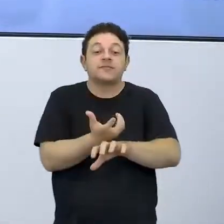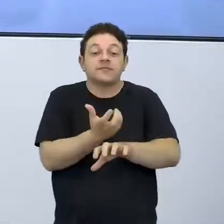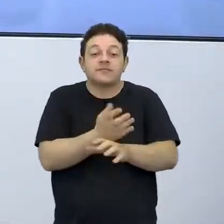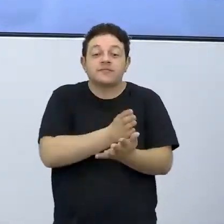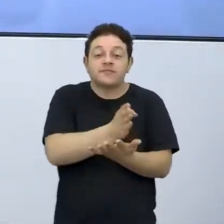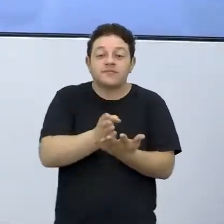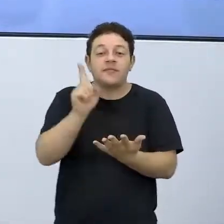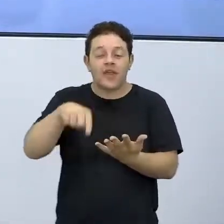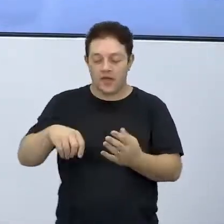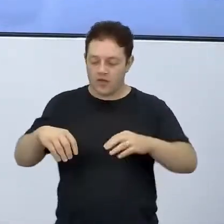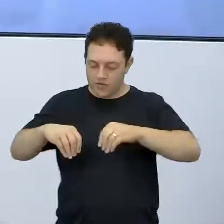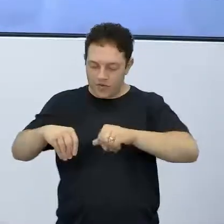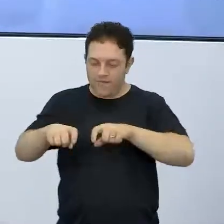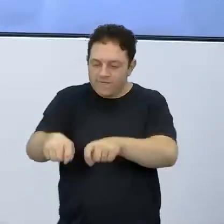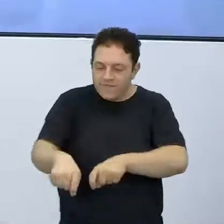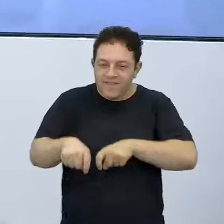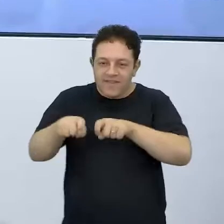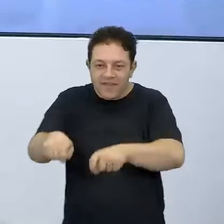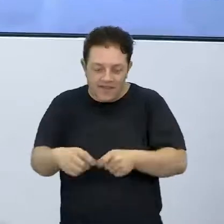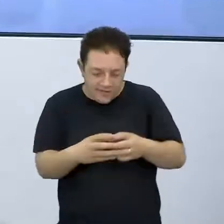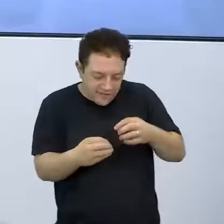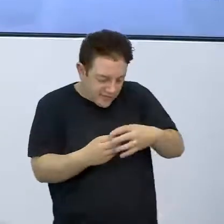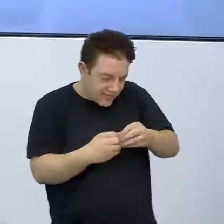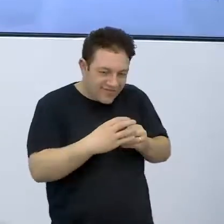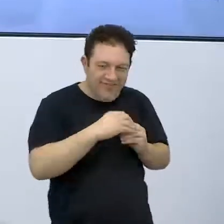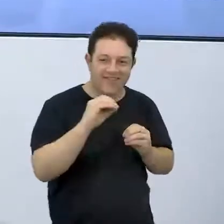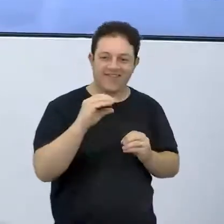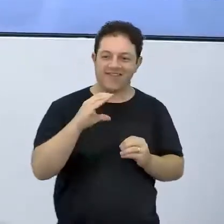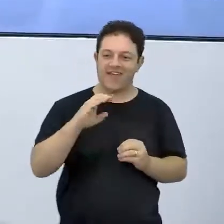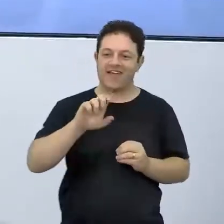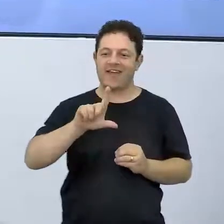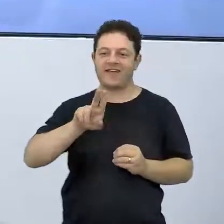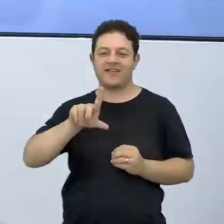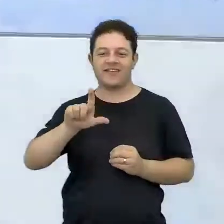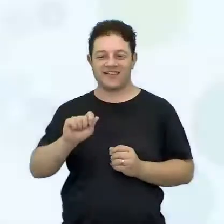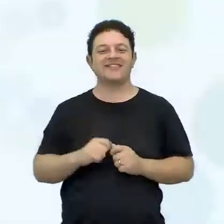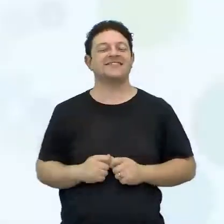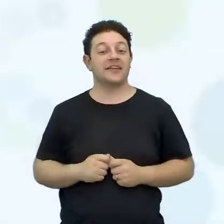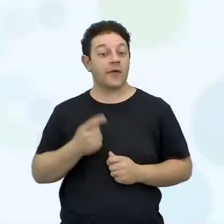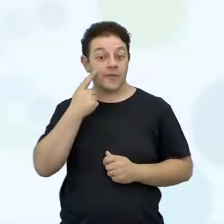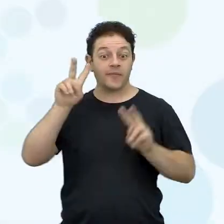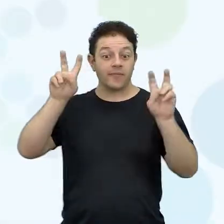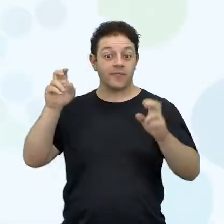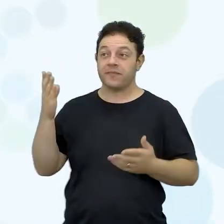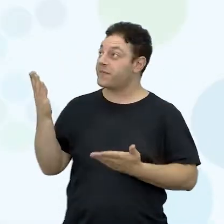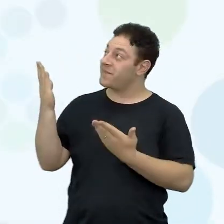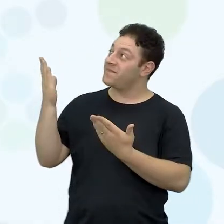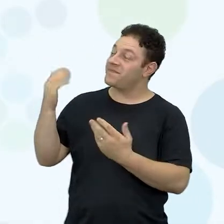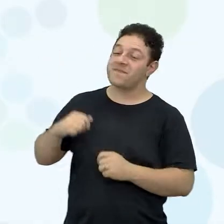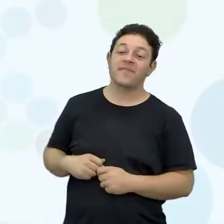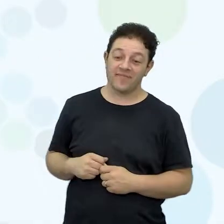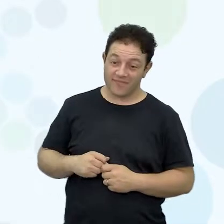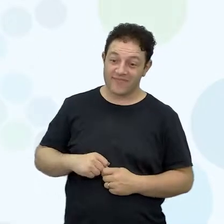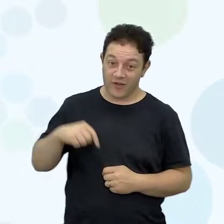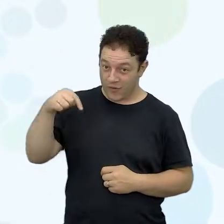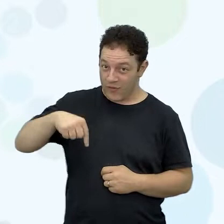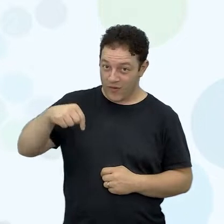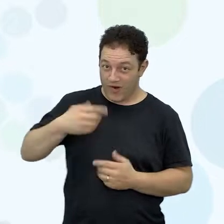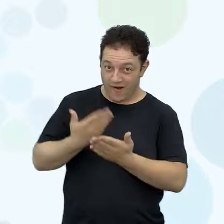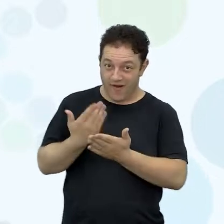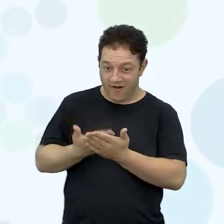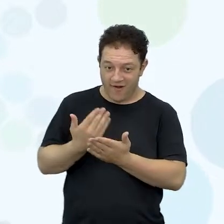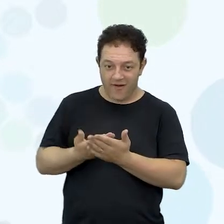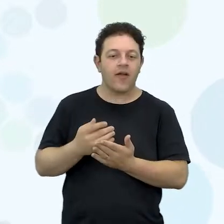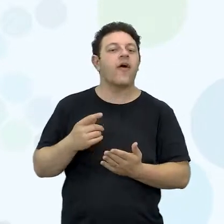componente do solo à célula. Vai aparecer aí na tela para vocês o título da nossa aula de hoje, que